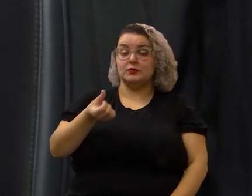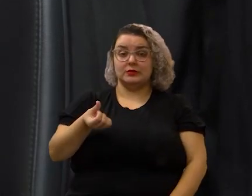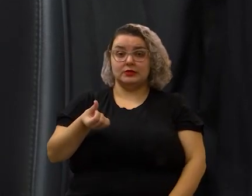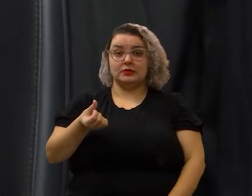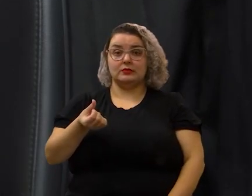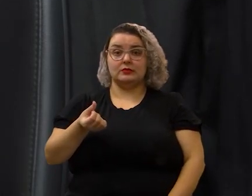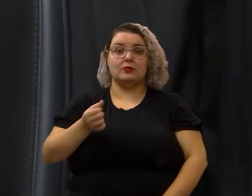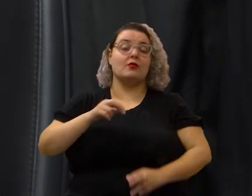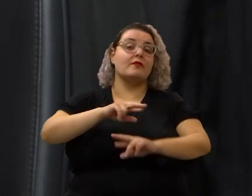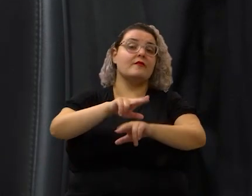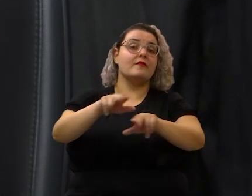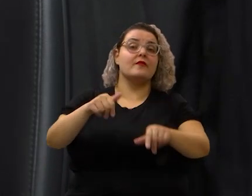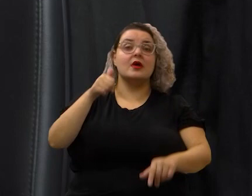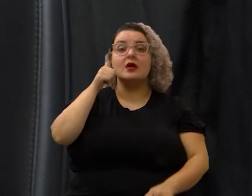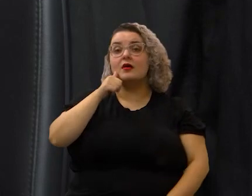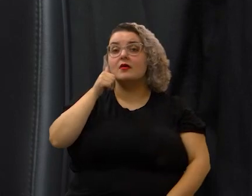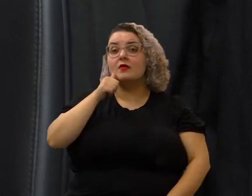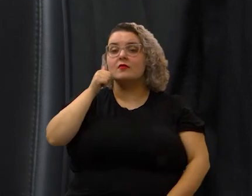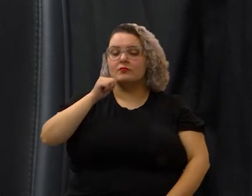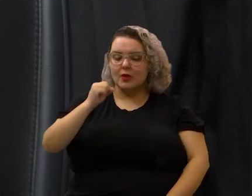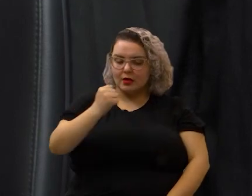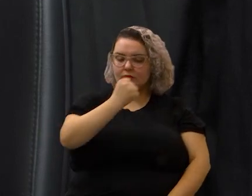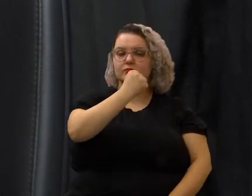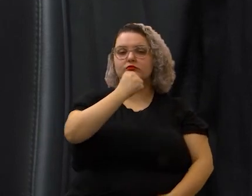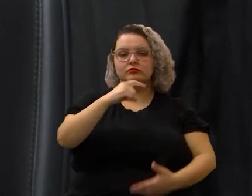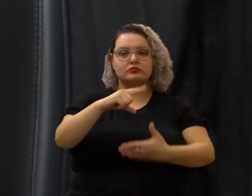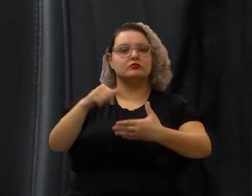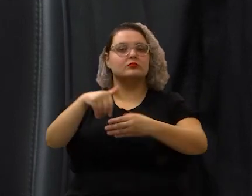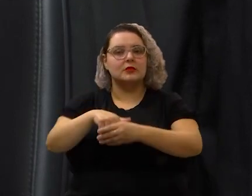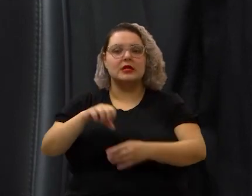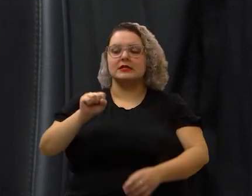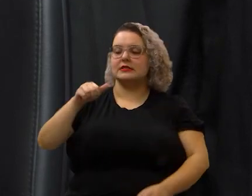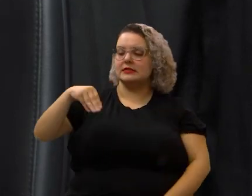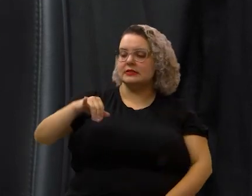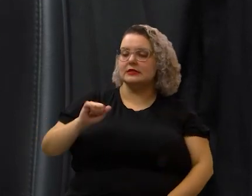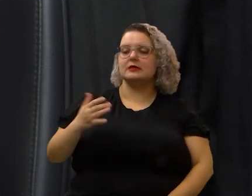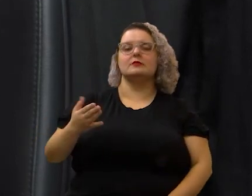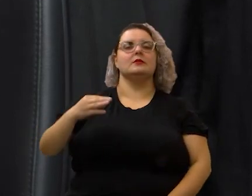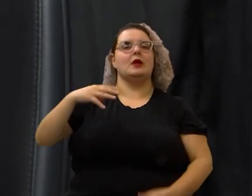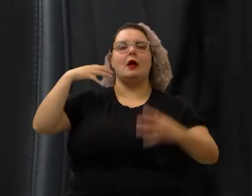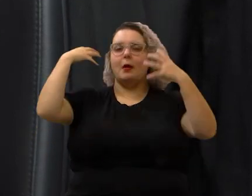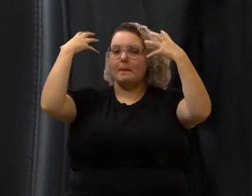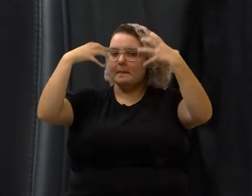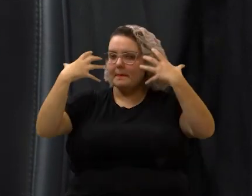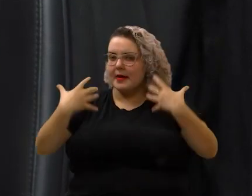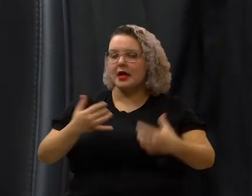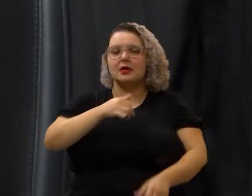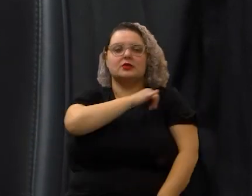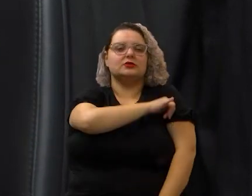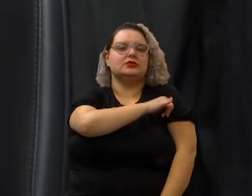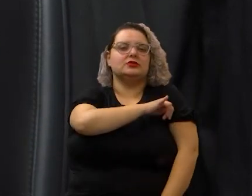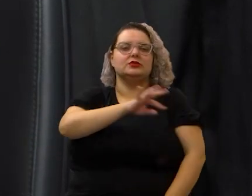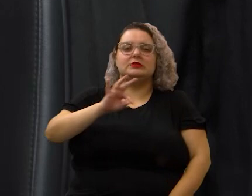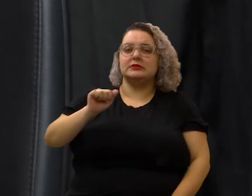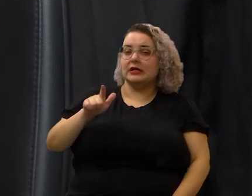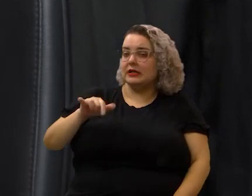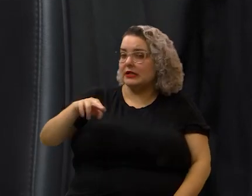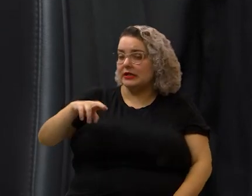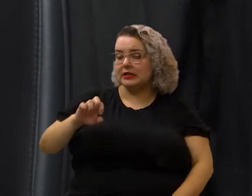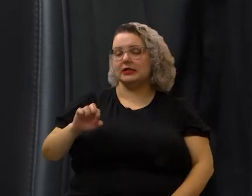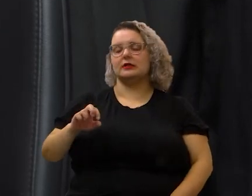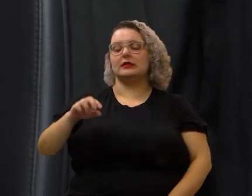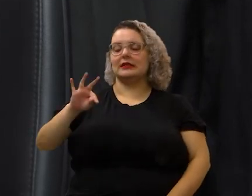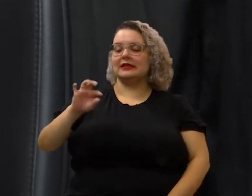2016, foi quando foram eleitas várias vereadoras feministas do PSOL. Sâmia em São Paulo, Marielle no Rio, Thalira